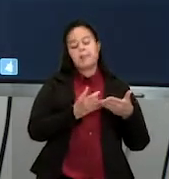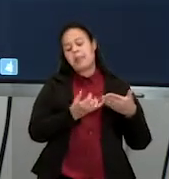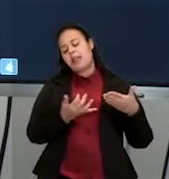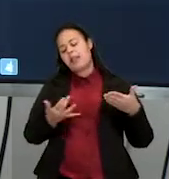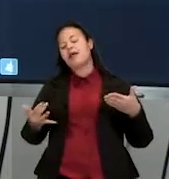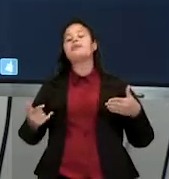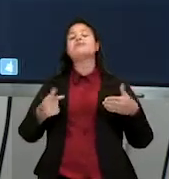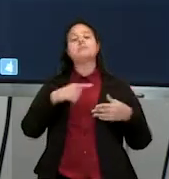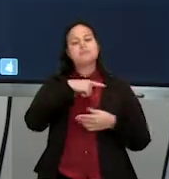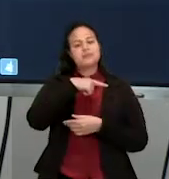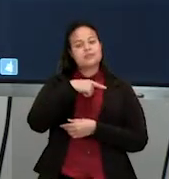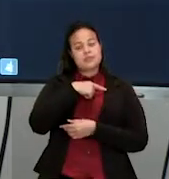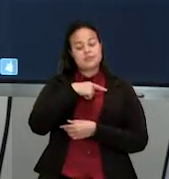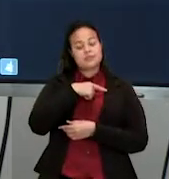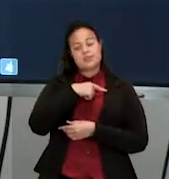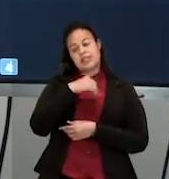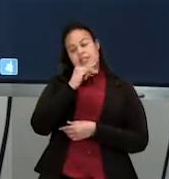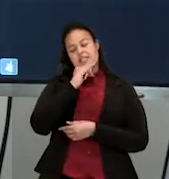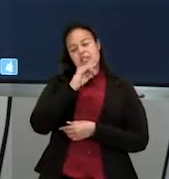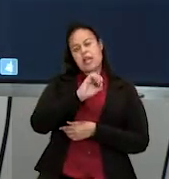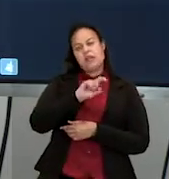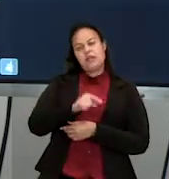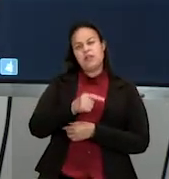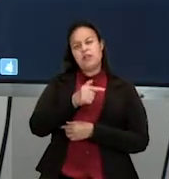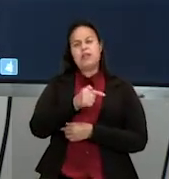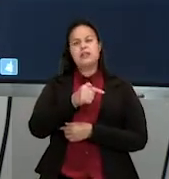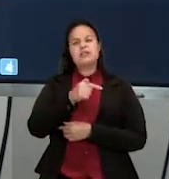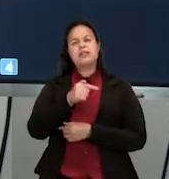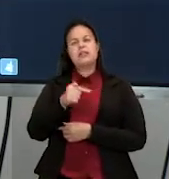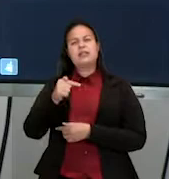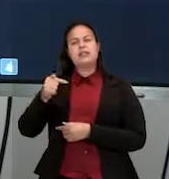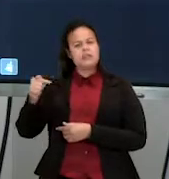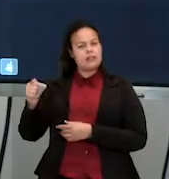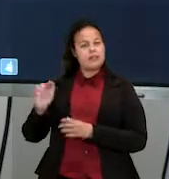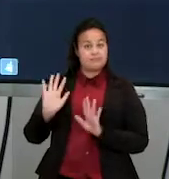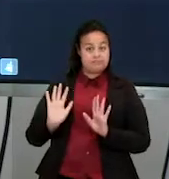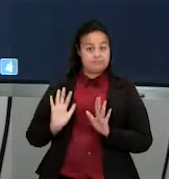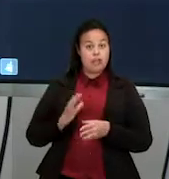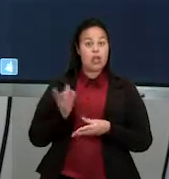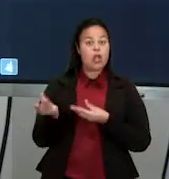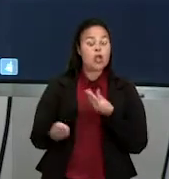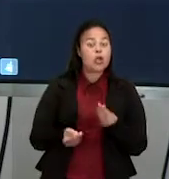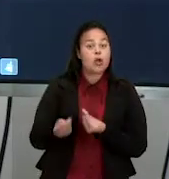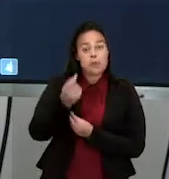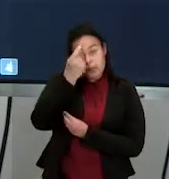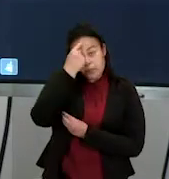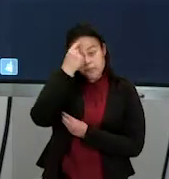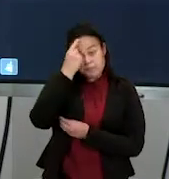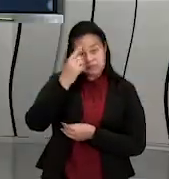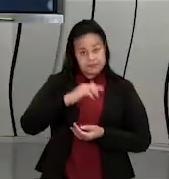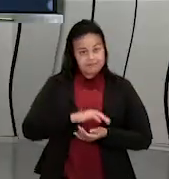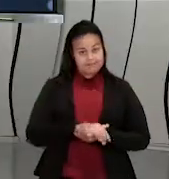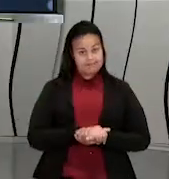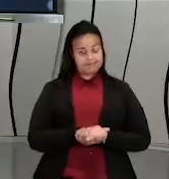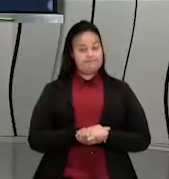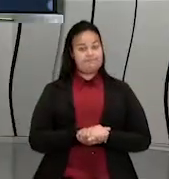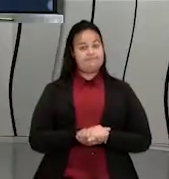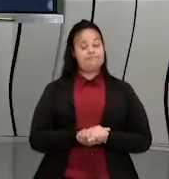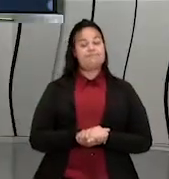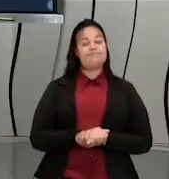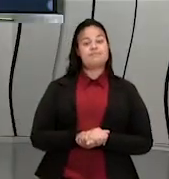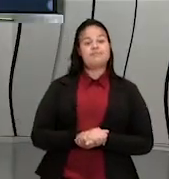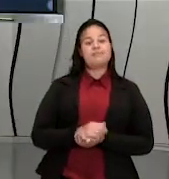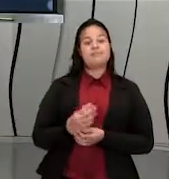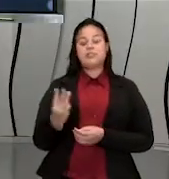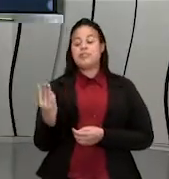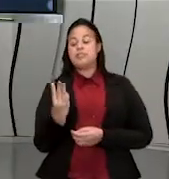tá certo? Vai dar, por exemplo, 0,77, e aí como que você pensa isso? Você pensa só até o terceiro